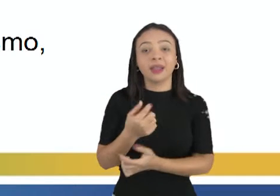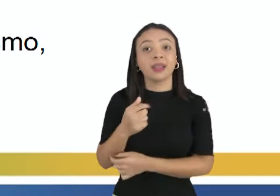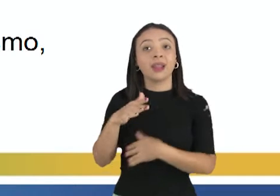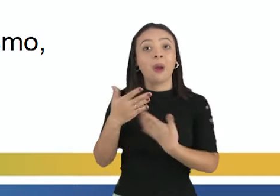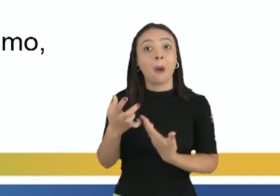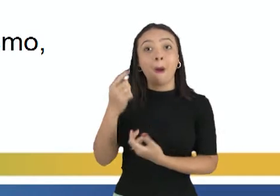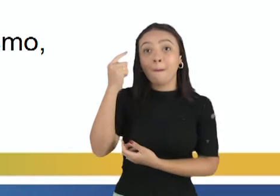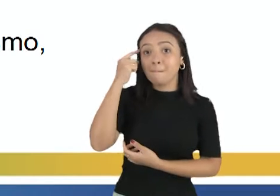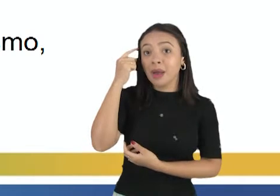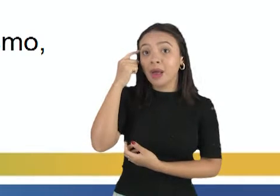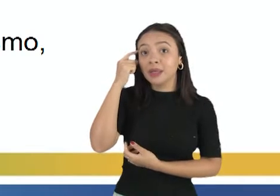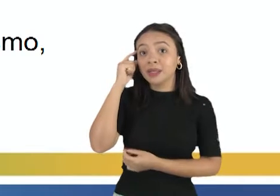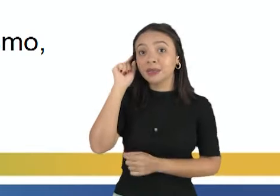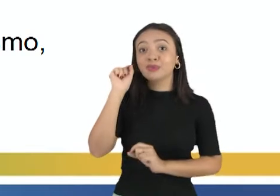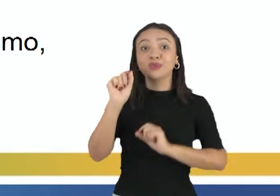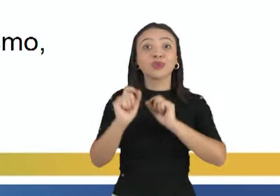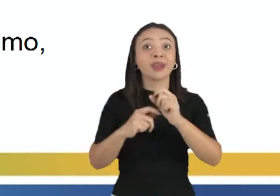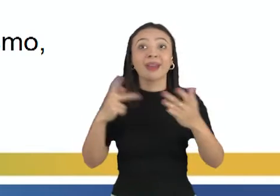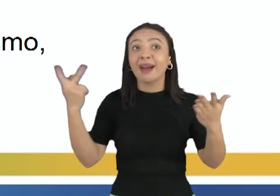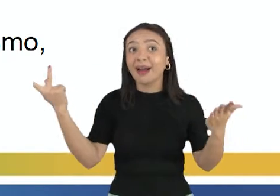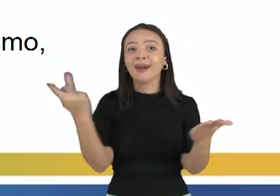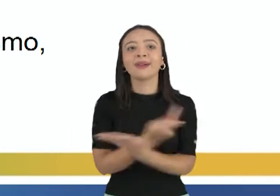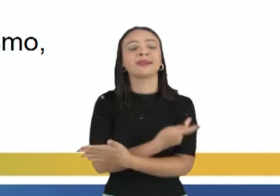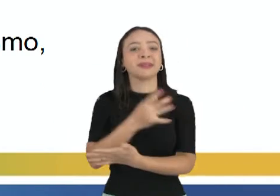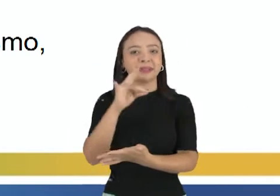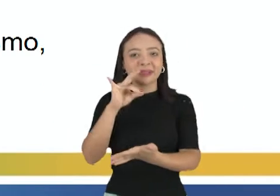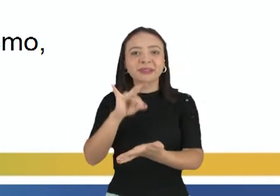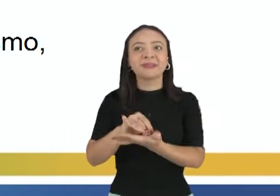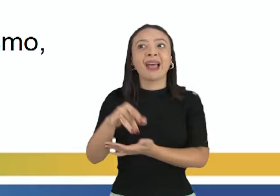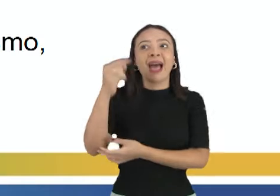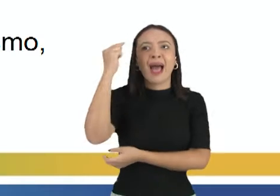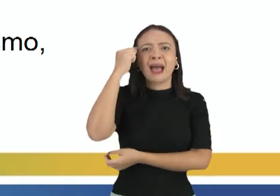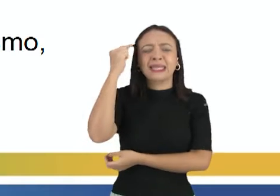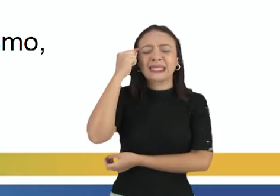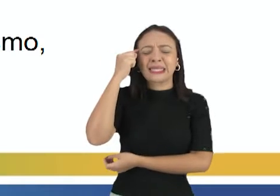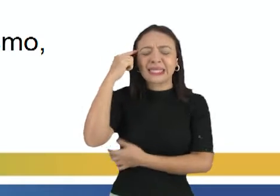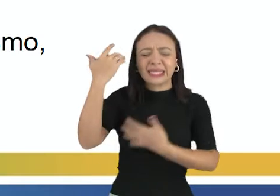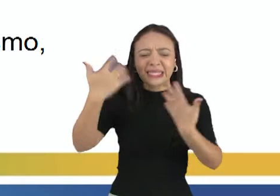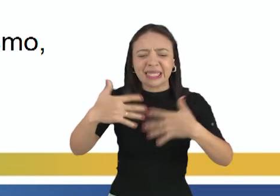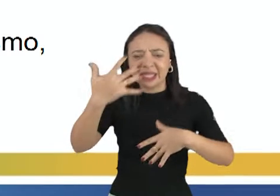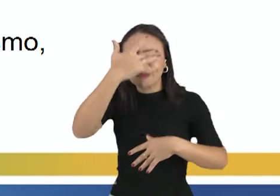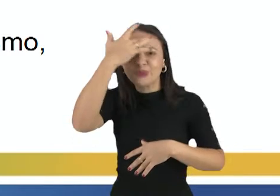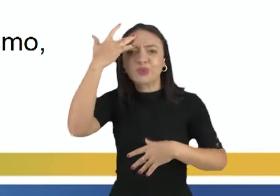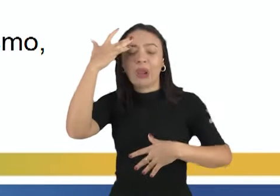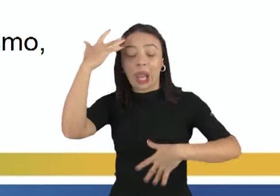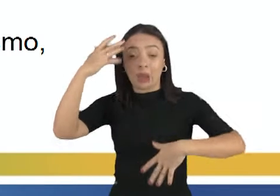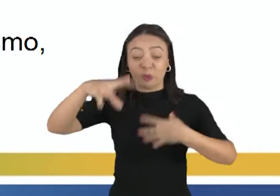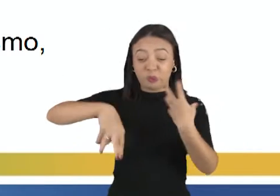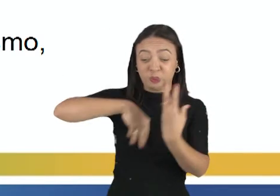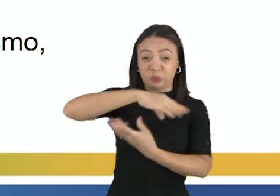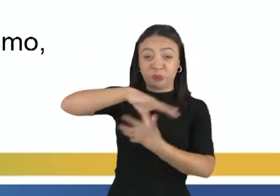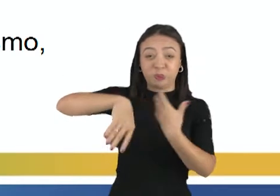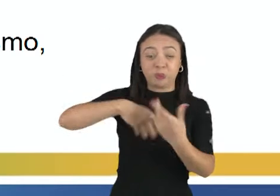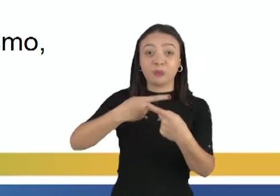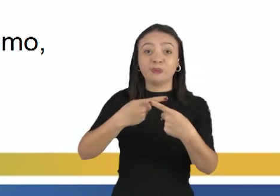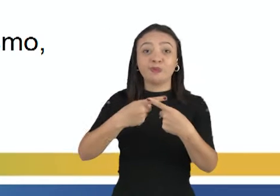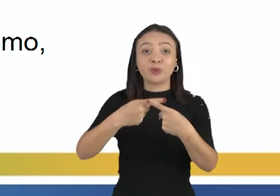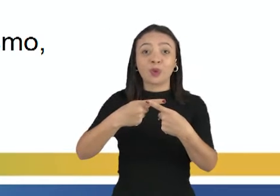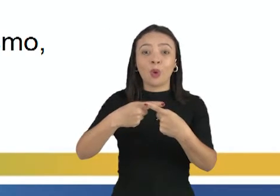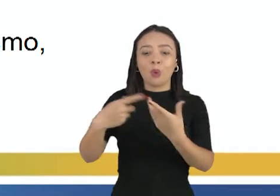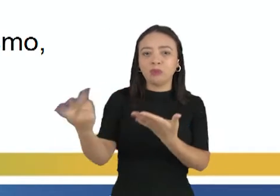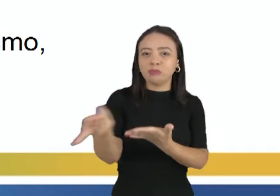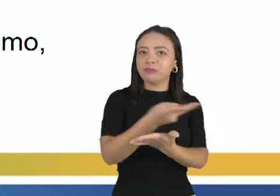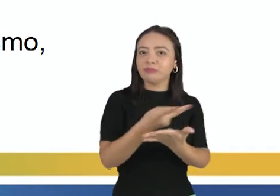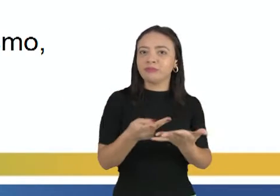a confusão que não deu na cabeça de todo mundo, né? Os artistas estavam